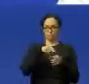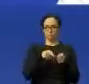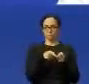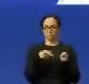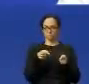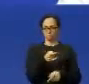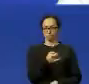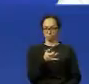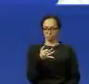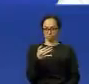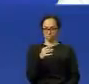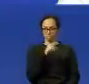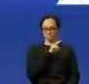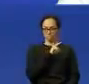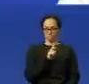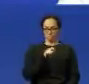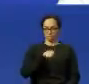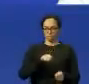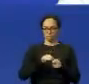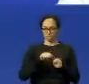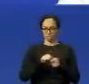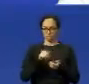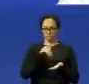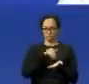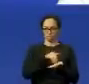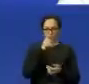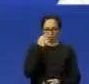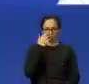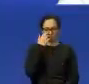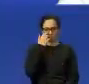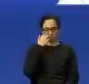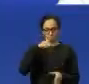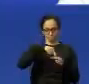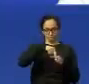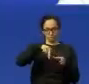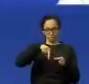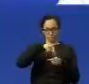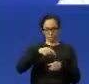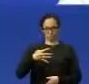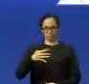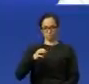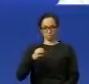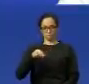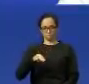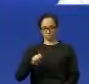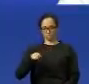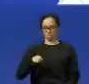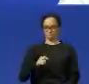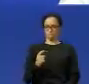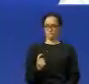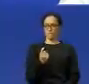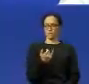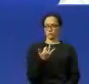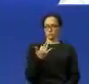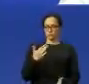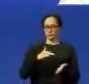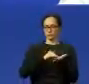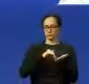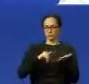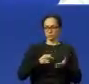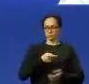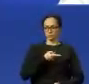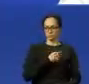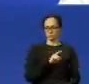que seria o ponto sobre a superfície do melão, até o ponto de corte, que dá ali os 4 centímetros, chegaremos que a altura que ele tem que tirar da calota,